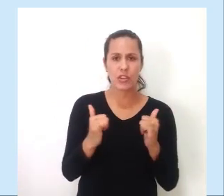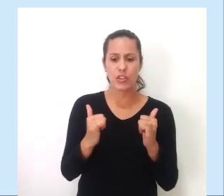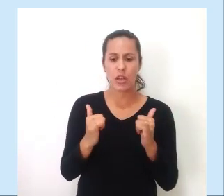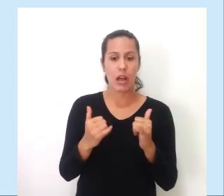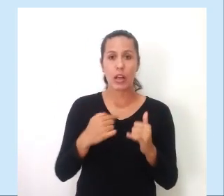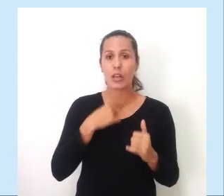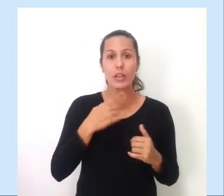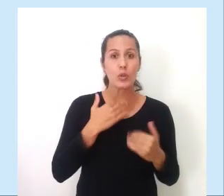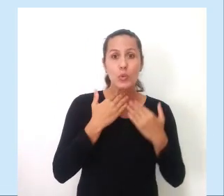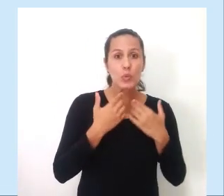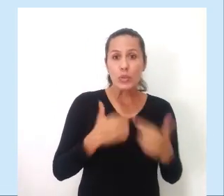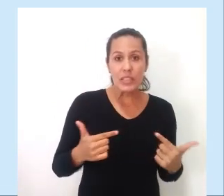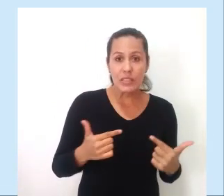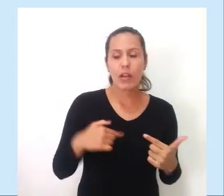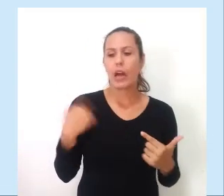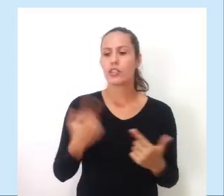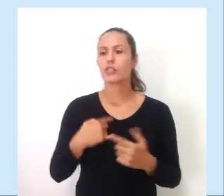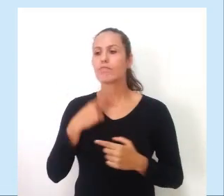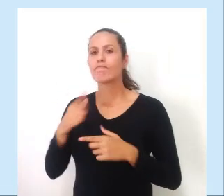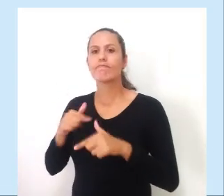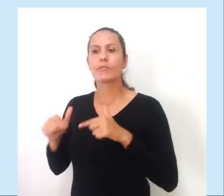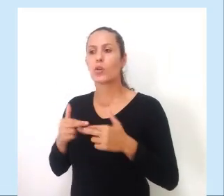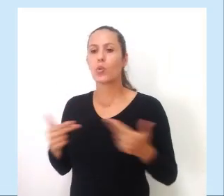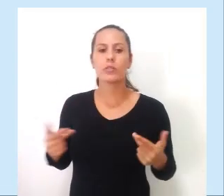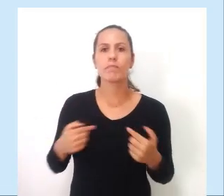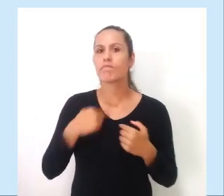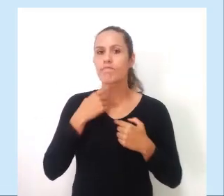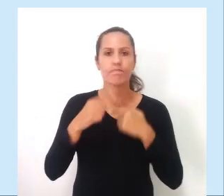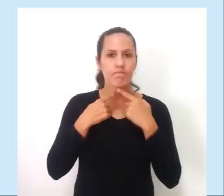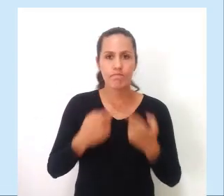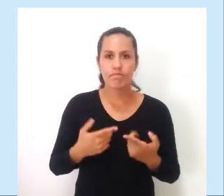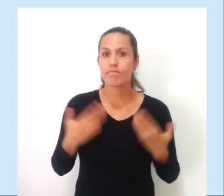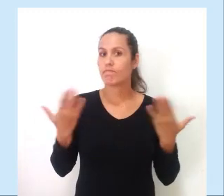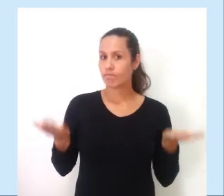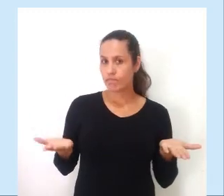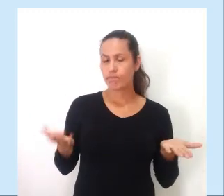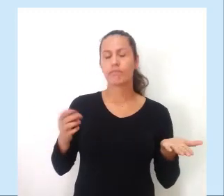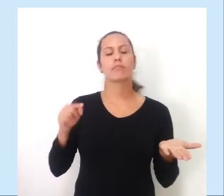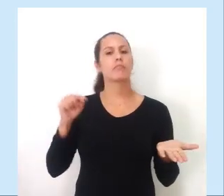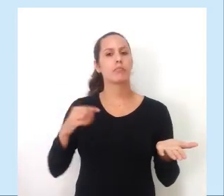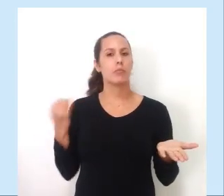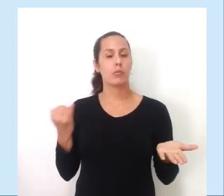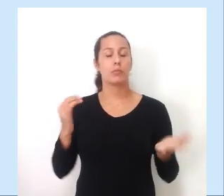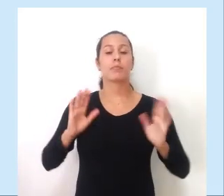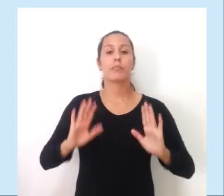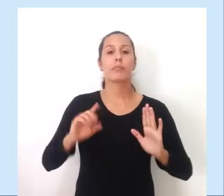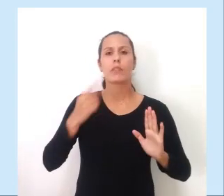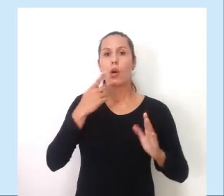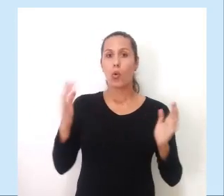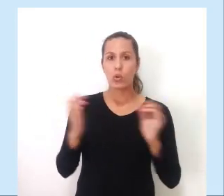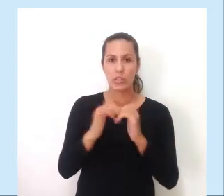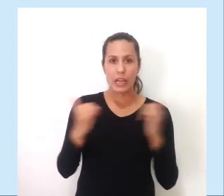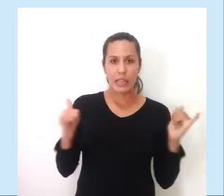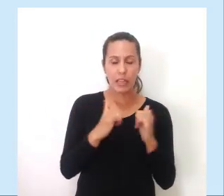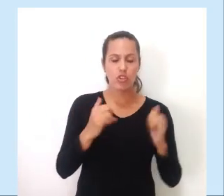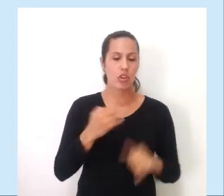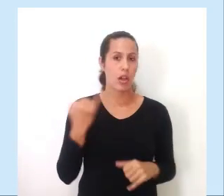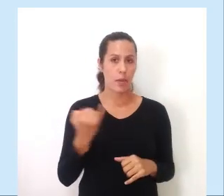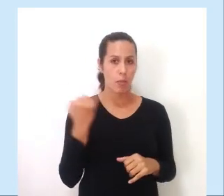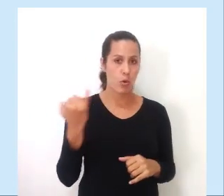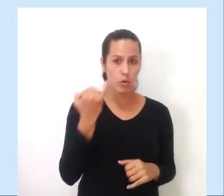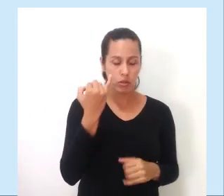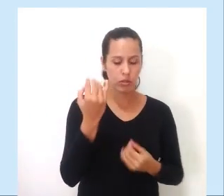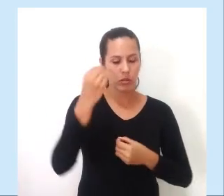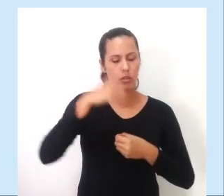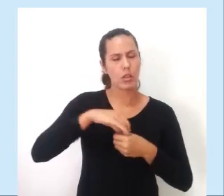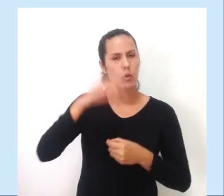atividades triviais. E na aula de hoje, eu vou falar da importância da energia no dia a dia. Eu